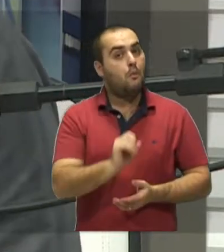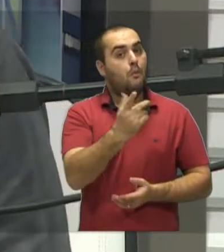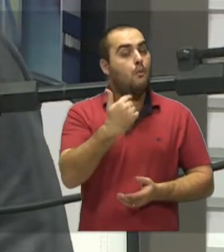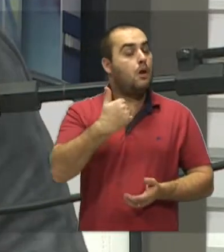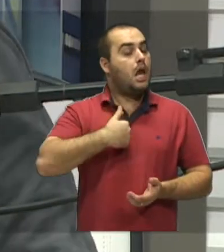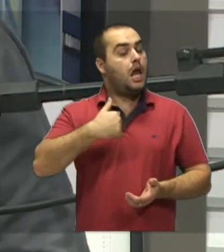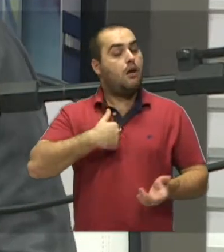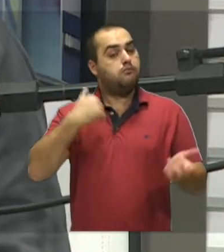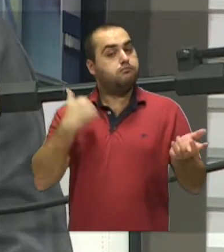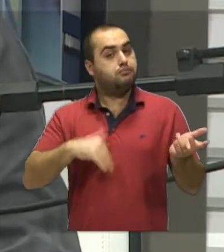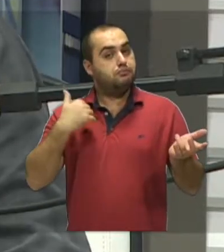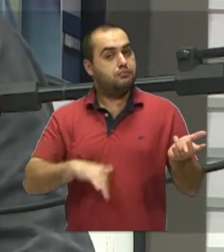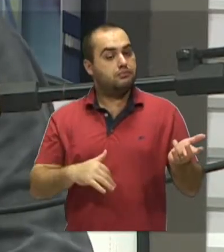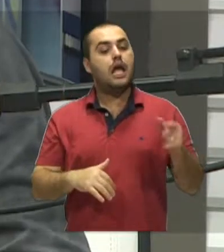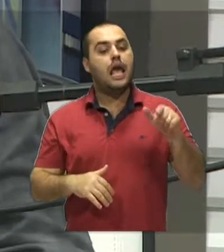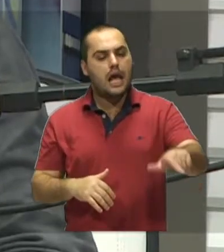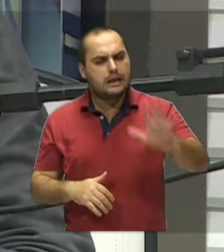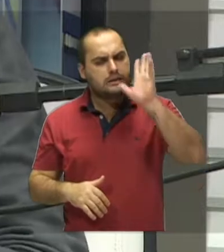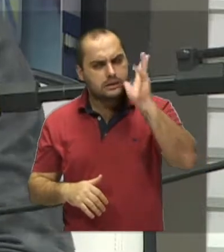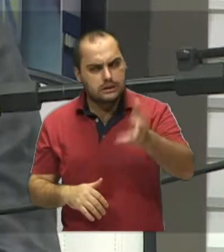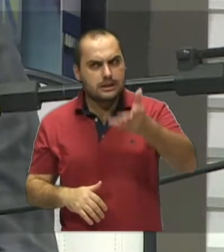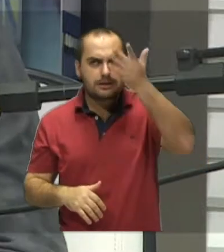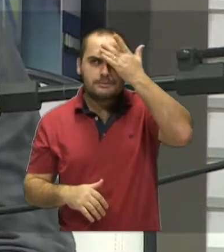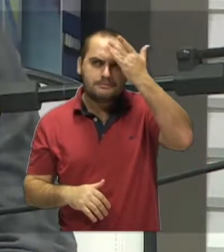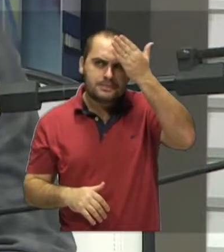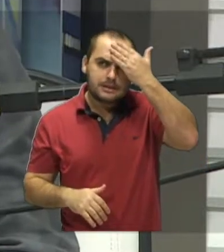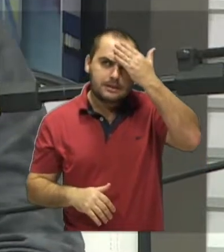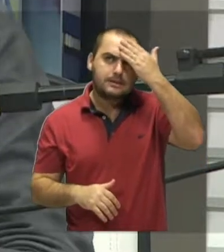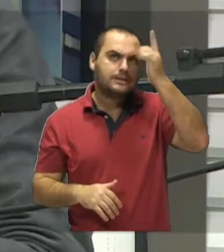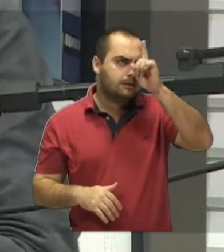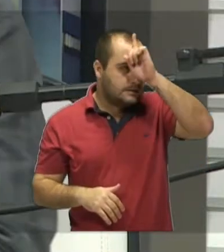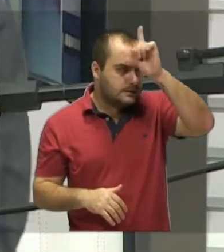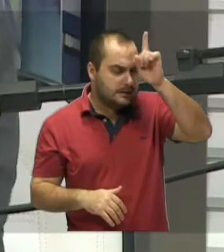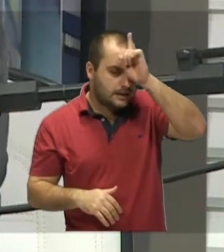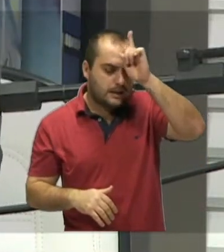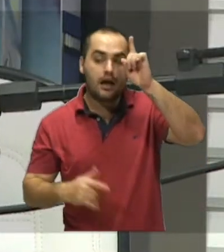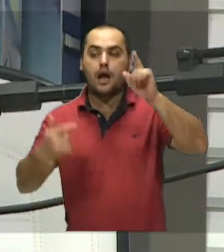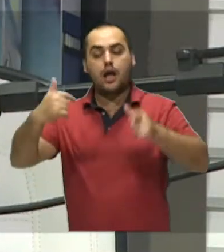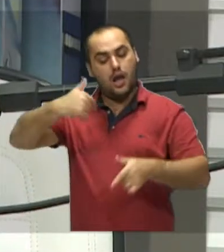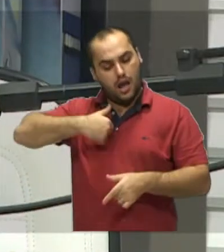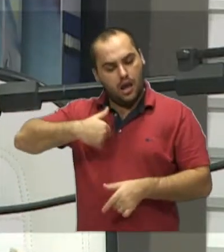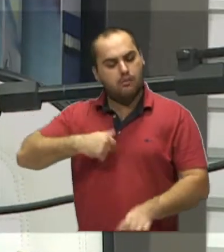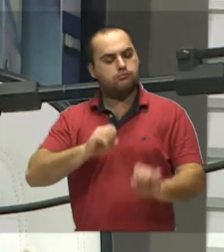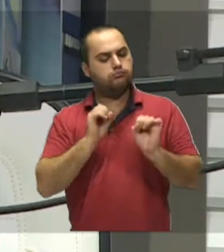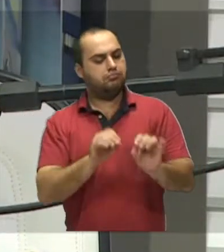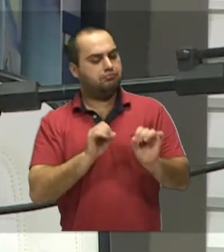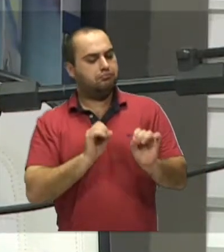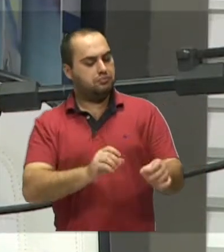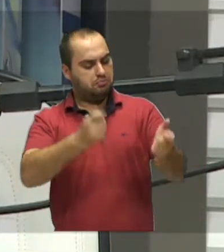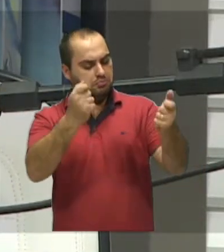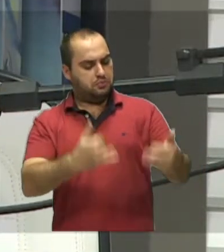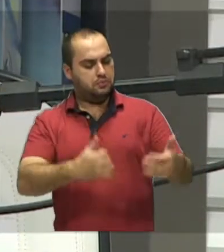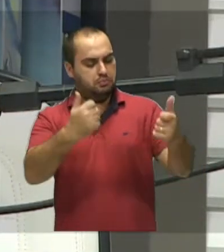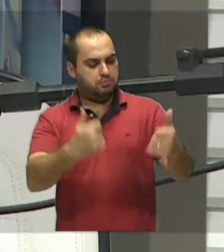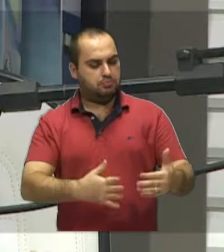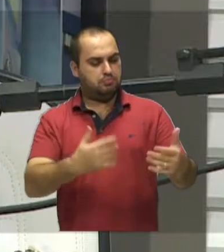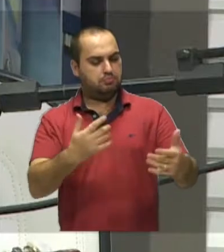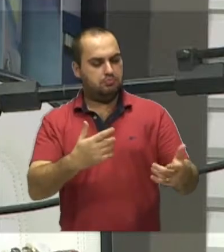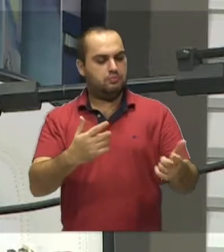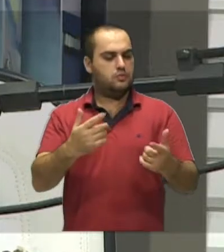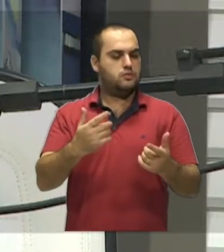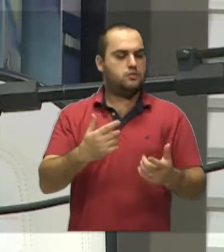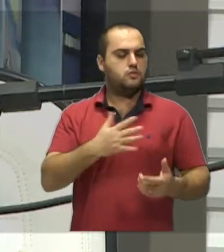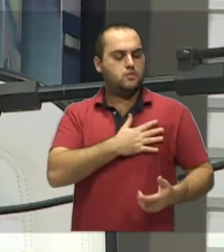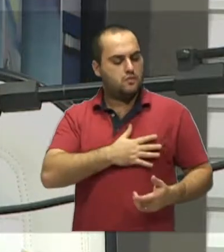meio que absorvia a ideia, eu meio que já ia dizendo, direcionando um pouco para ele o que eu gostaria que fosse feito. E